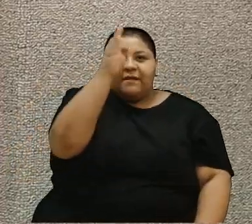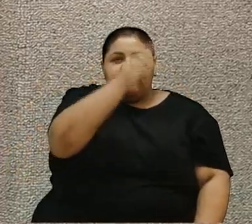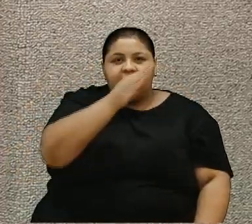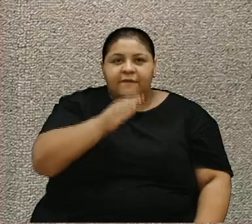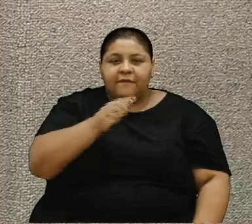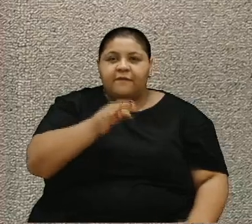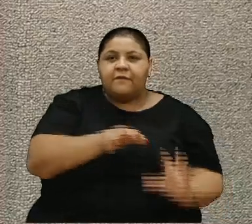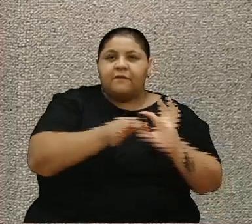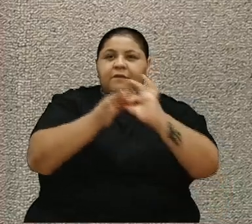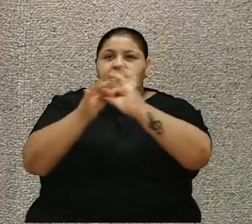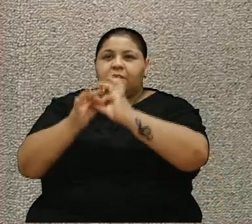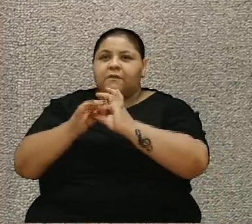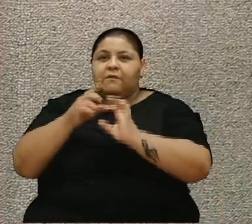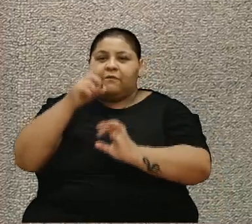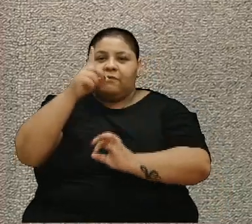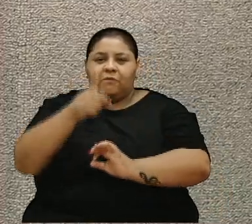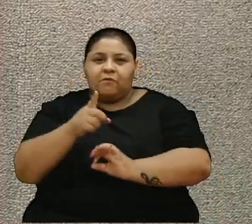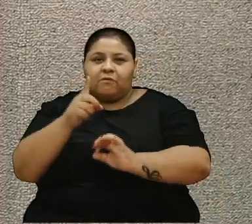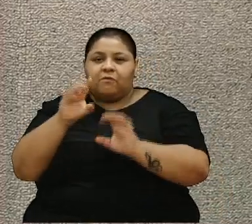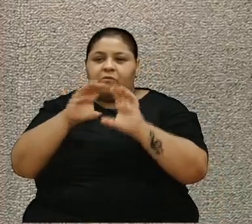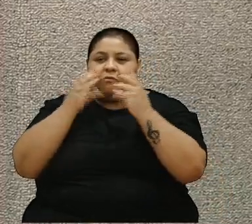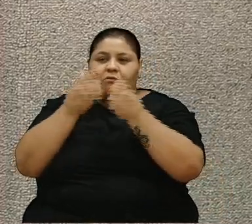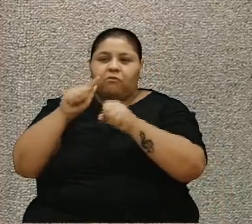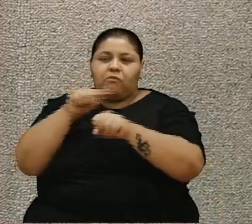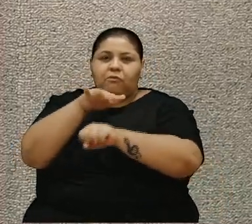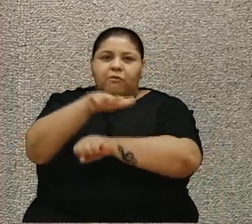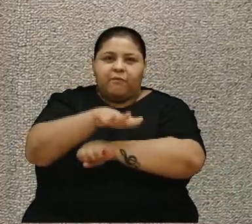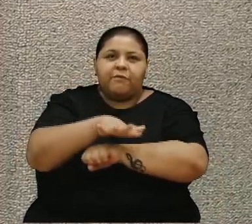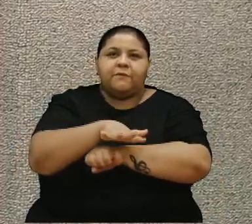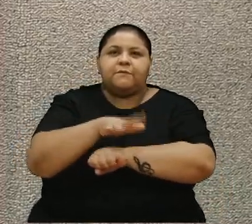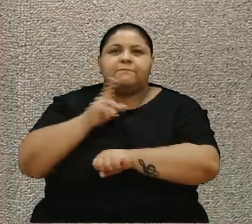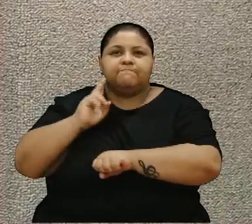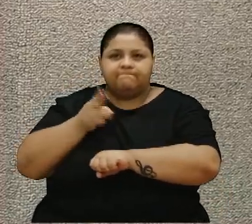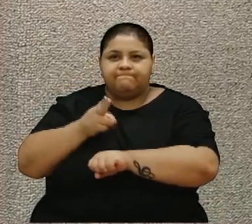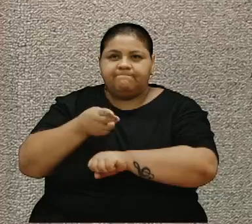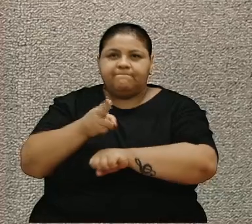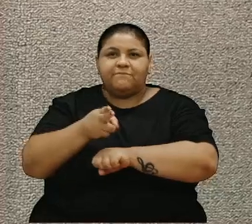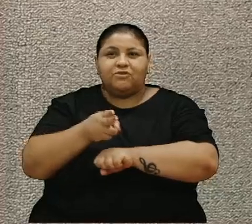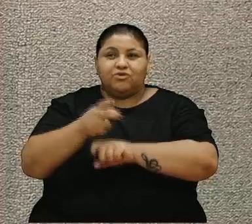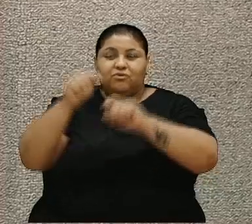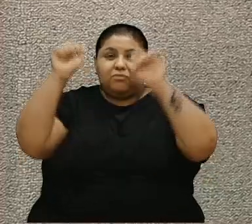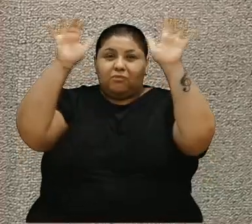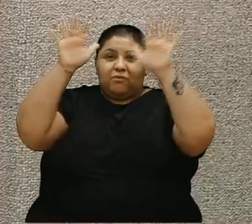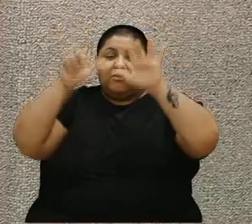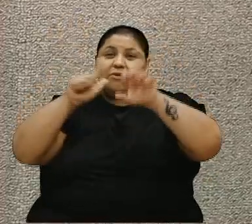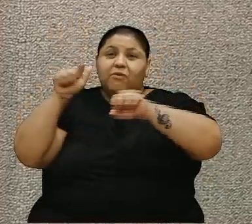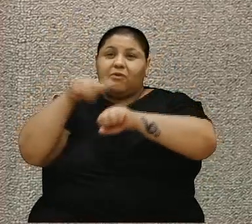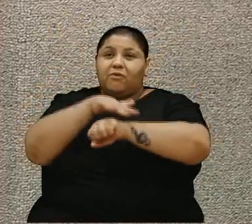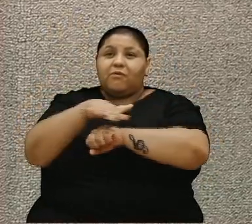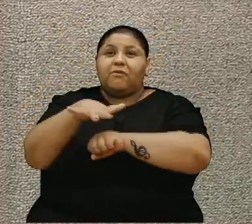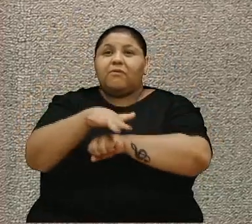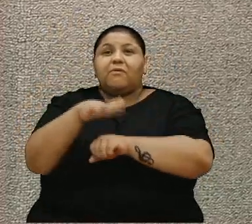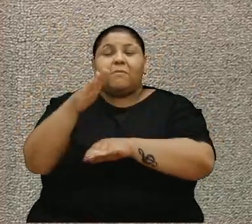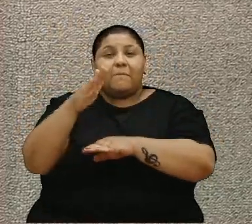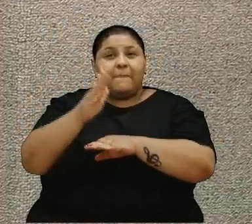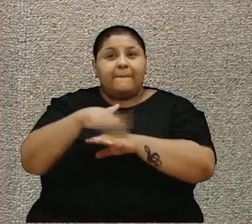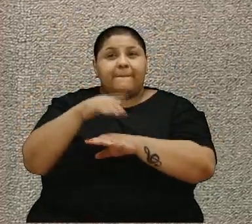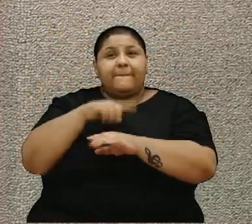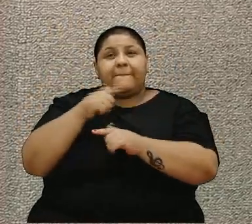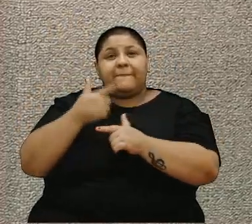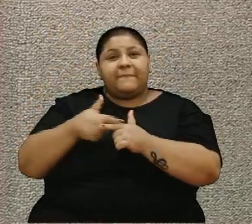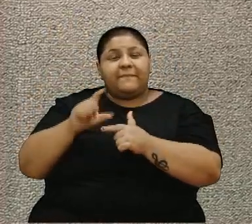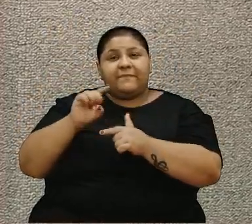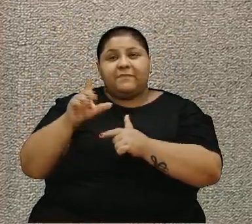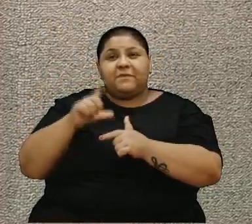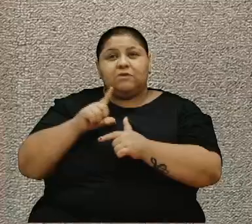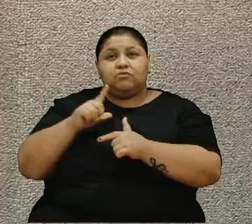dialoga diretamente com a comunidade de Galópolis, porque continuar esses eventos climáticos, Galópolis hoje é o que mais tem problemas, não só